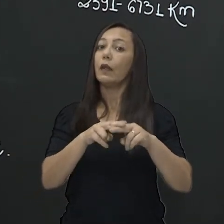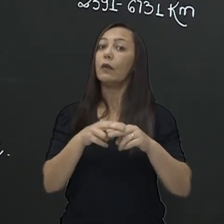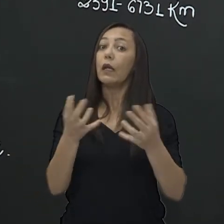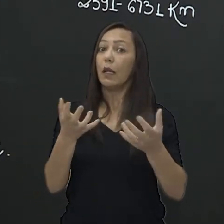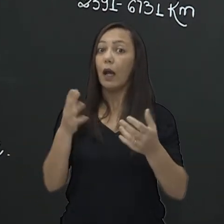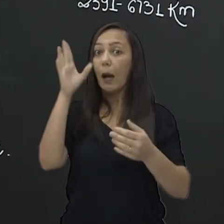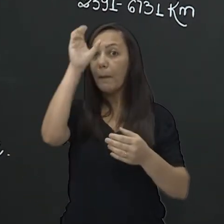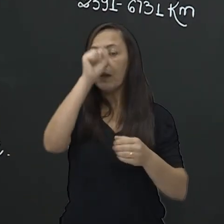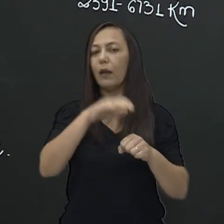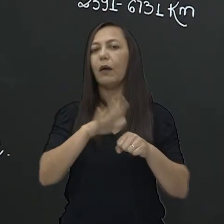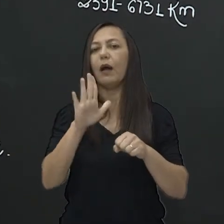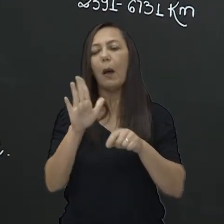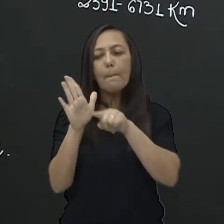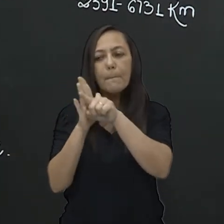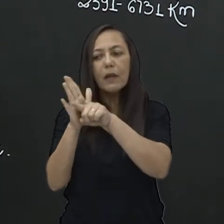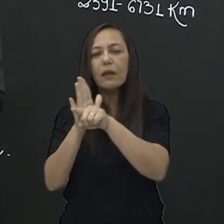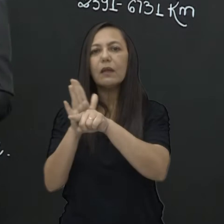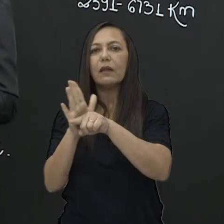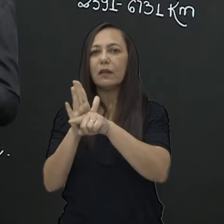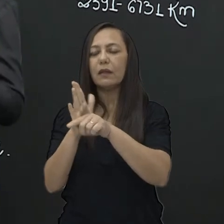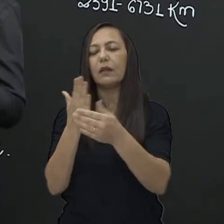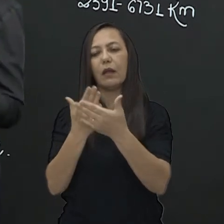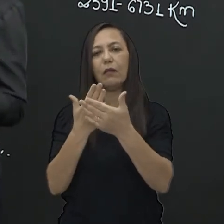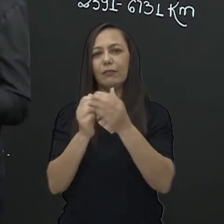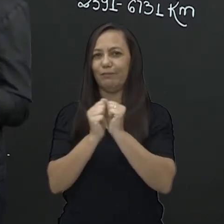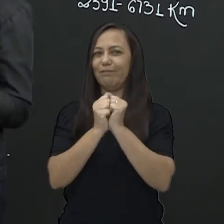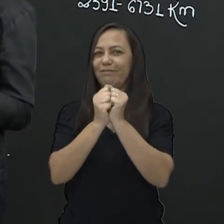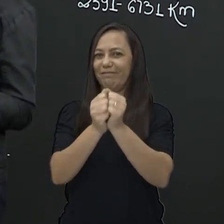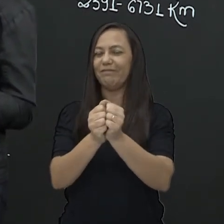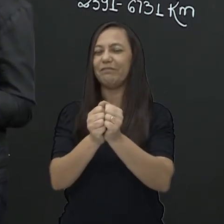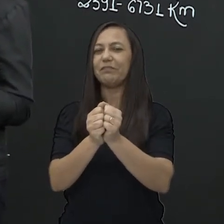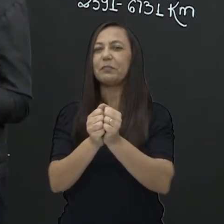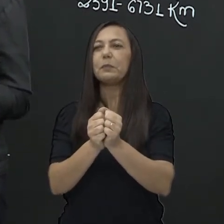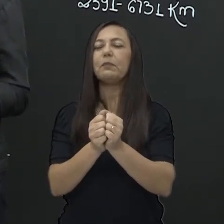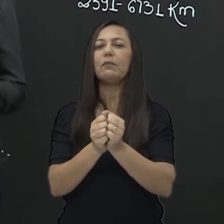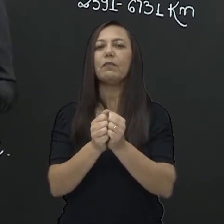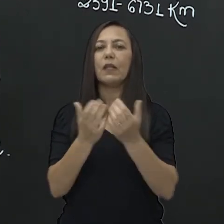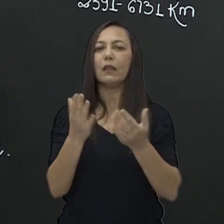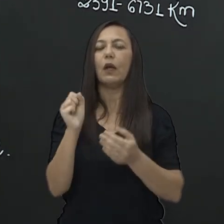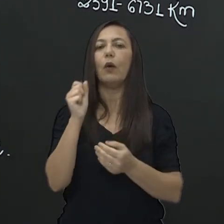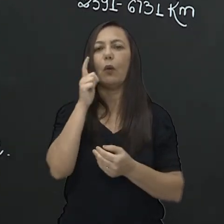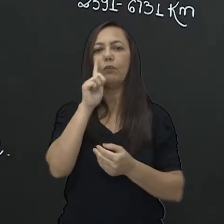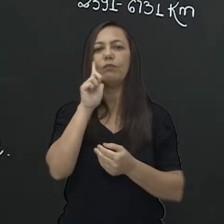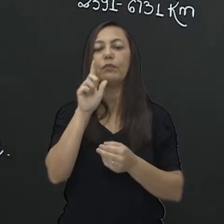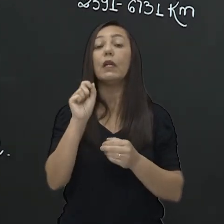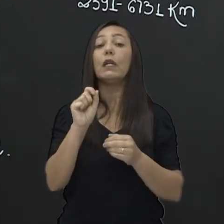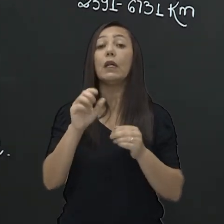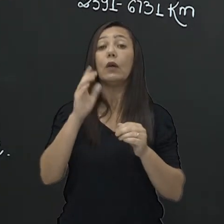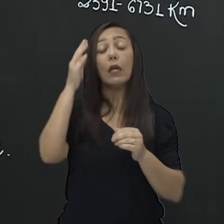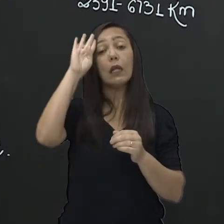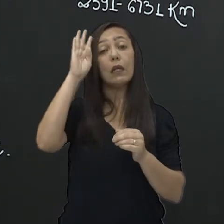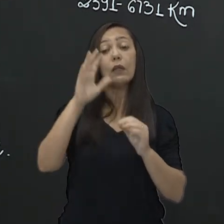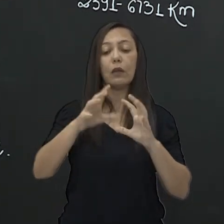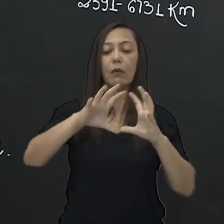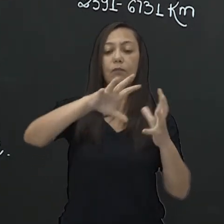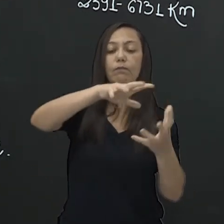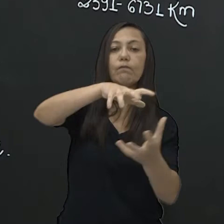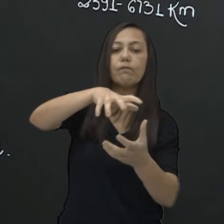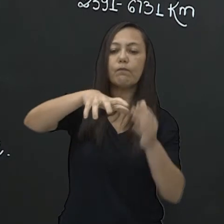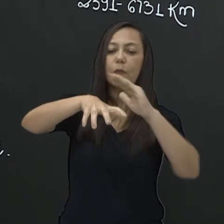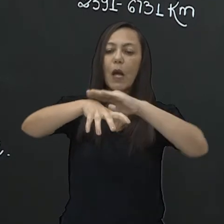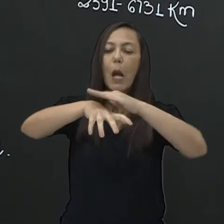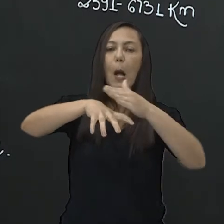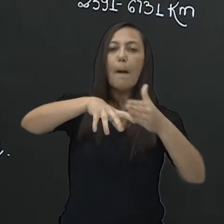sobre isso? Pode pesquisar que eu vou te dar uma aula sobre isso aqui, tem aqui. Assim, tá, legal, então eu entendi que esse manto, as rochas, elas estão